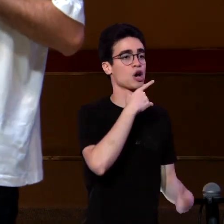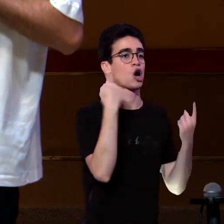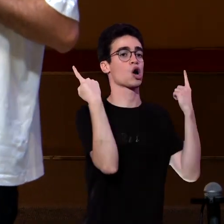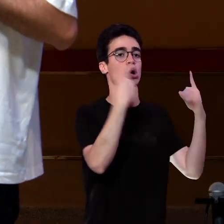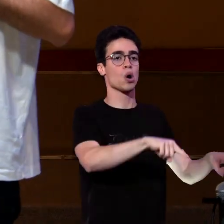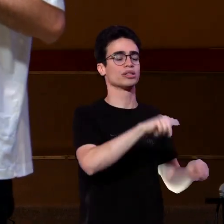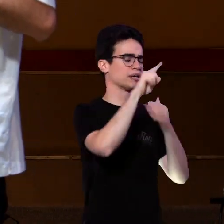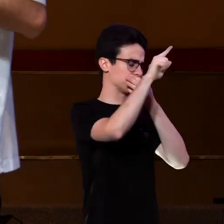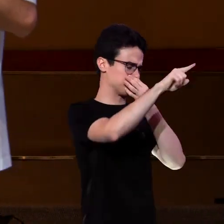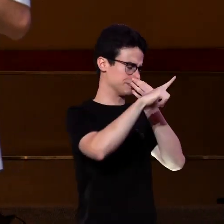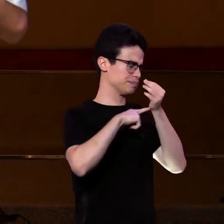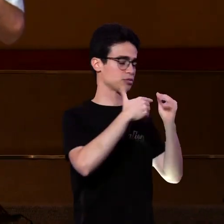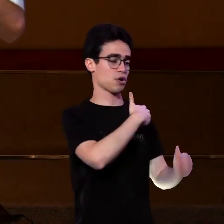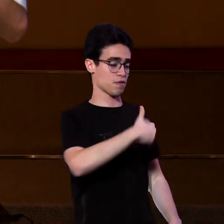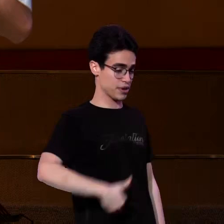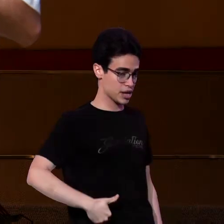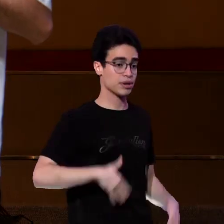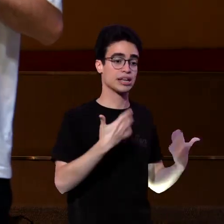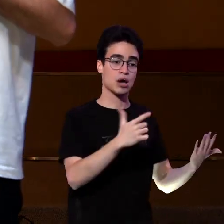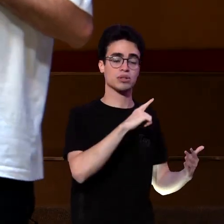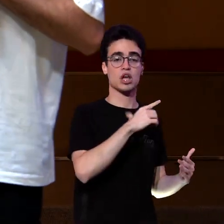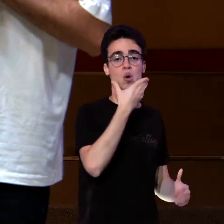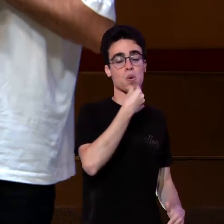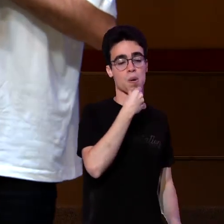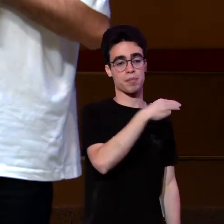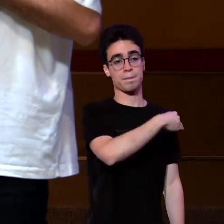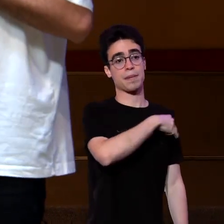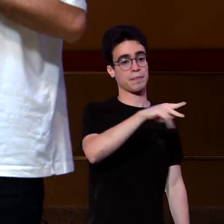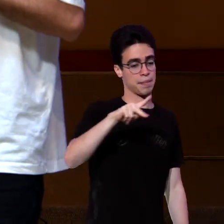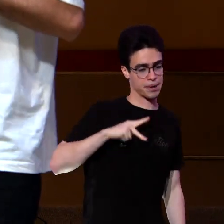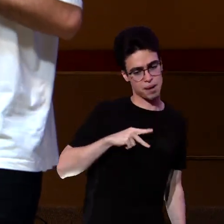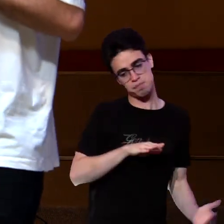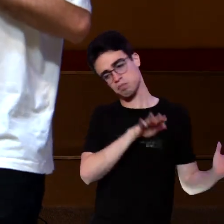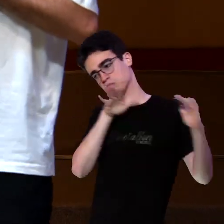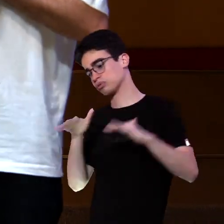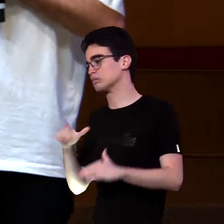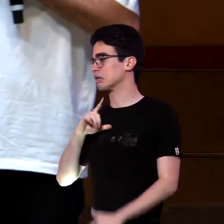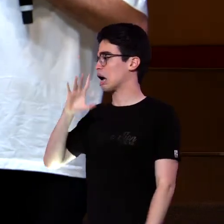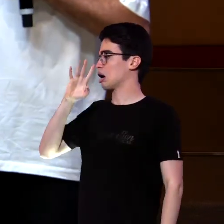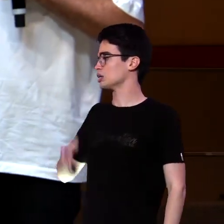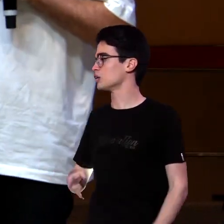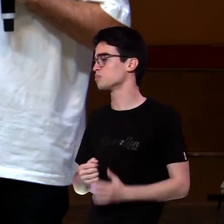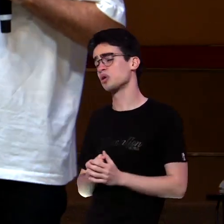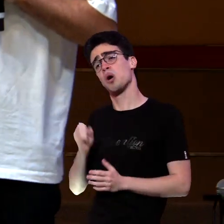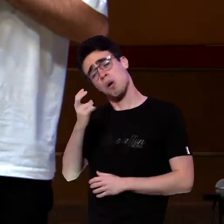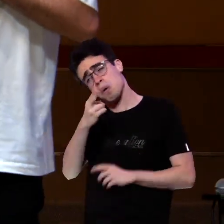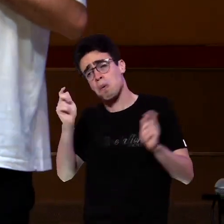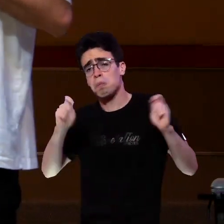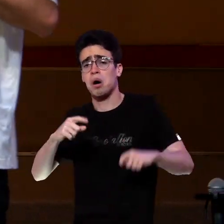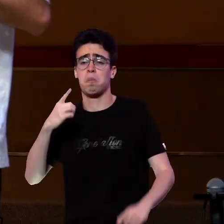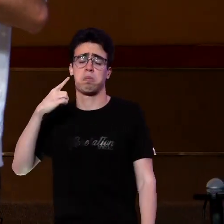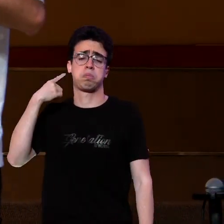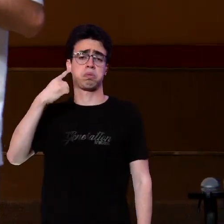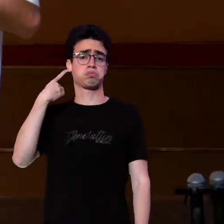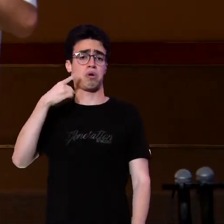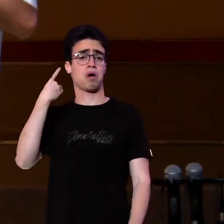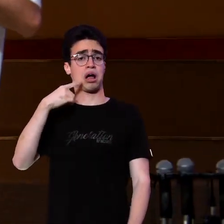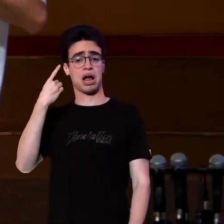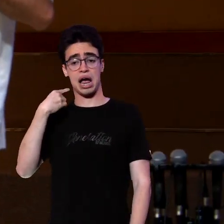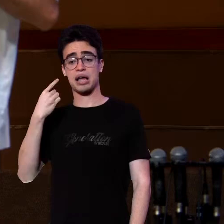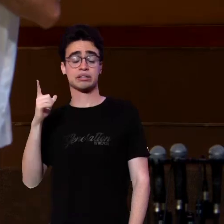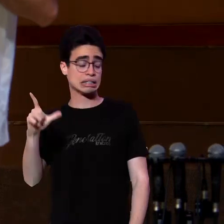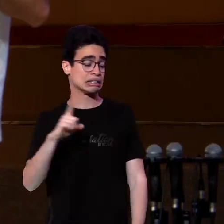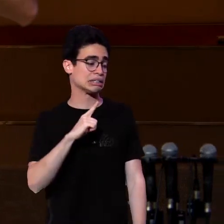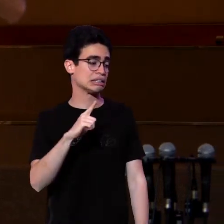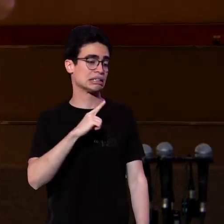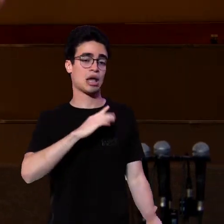Ministério Público e faz uma acusação. Ou também pode ser, no caso civil, um advogado que traz uma